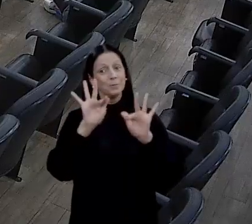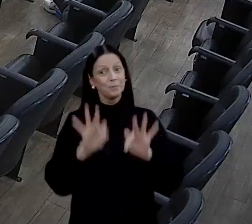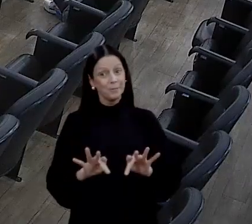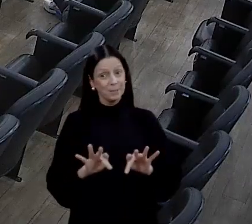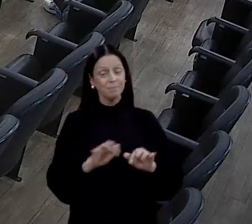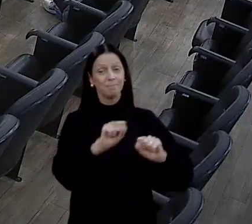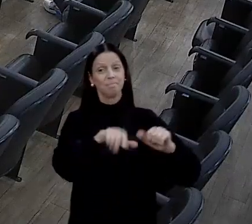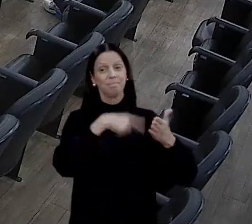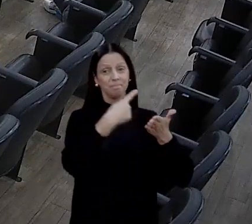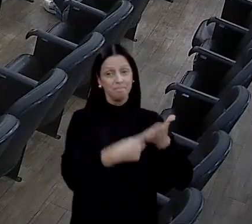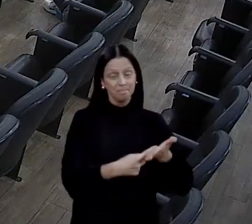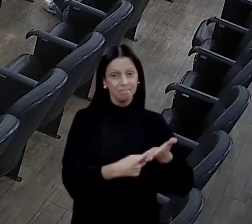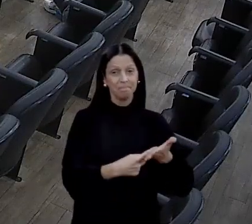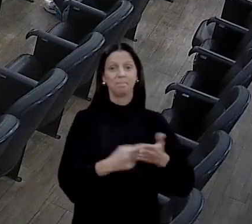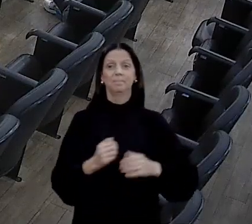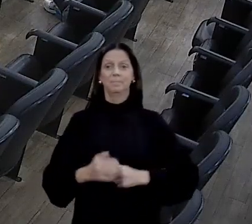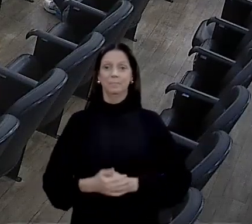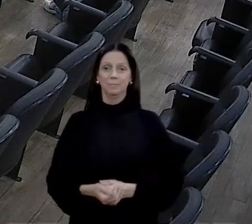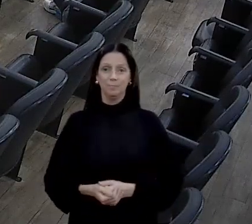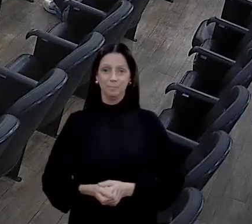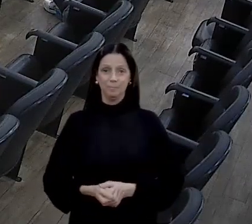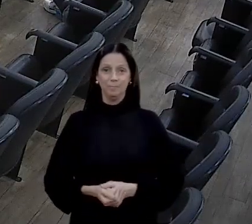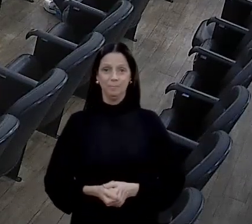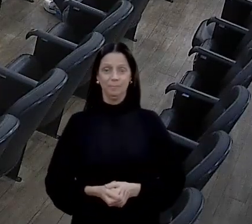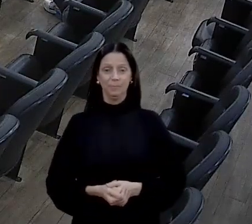reunião ordinária.